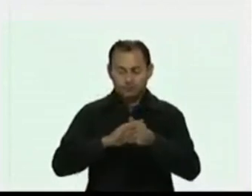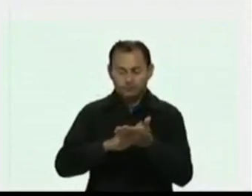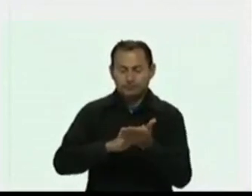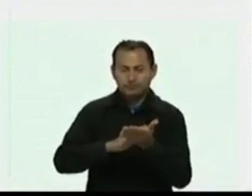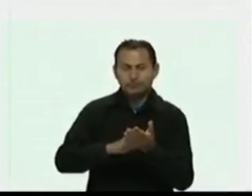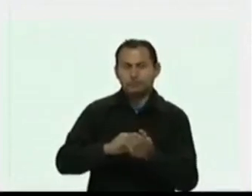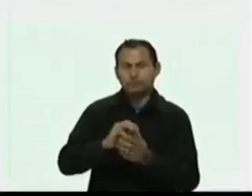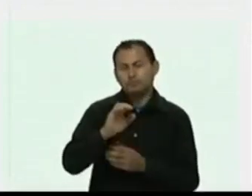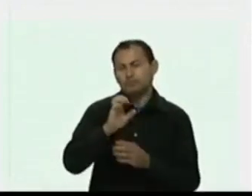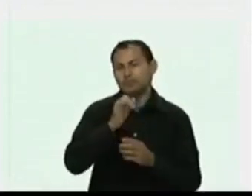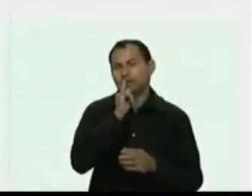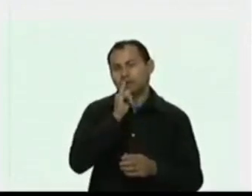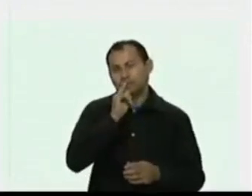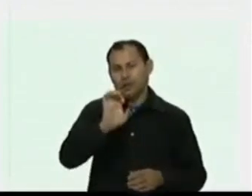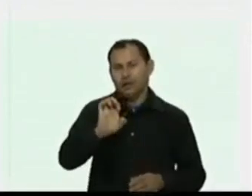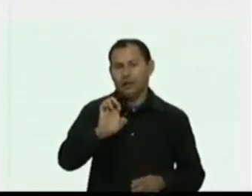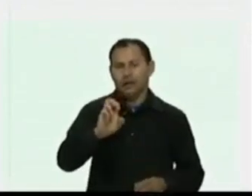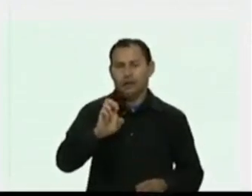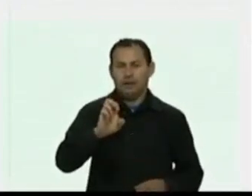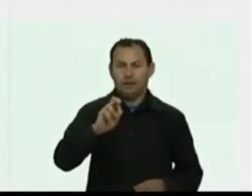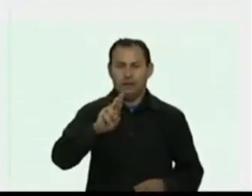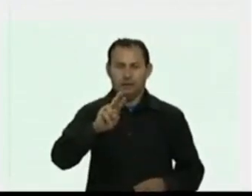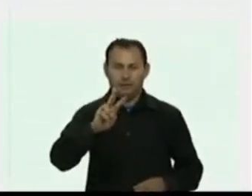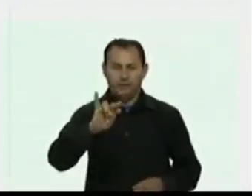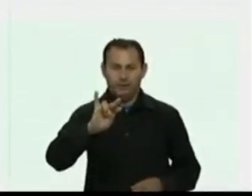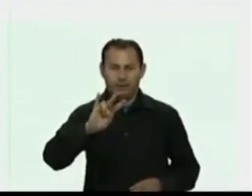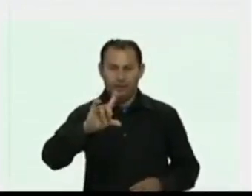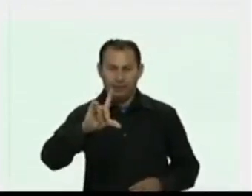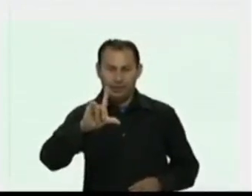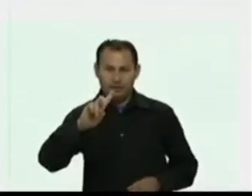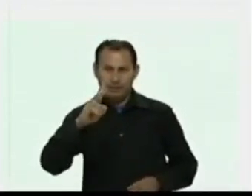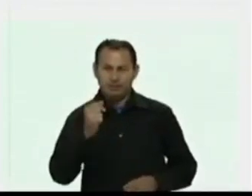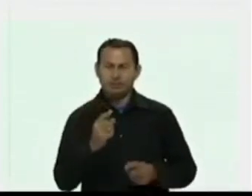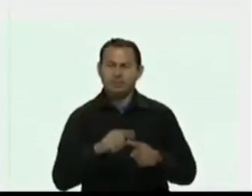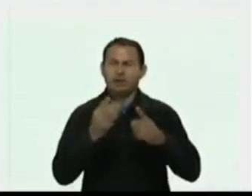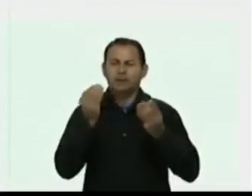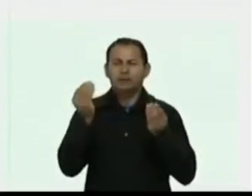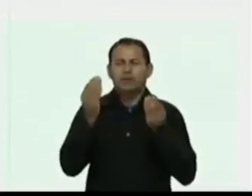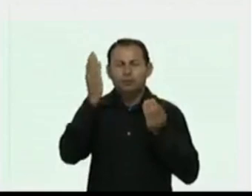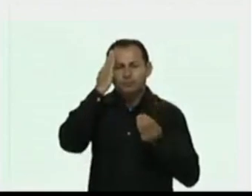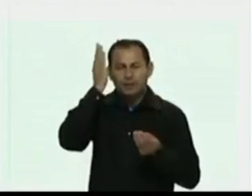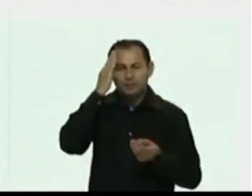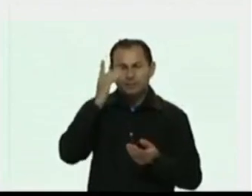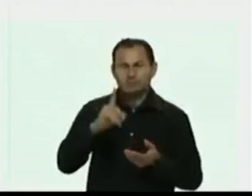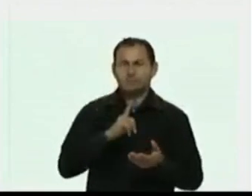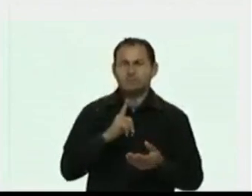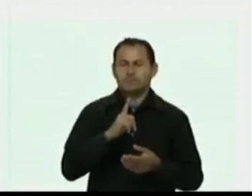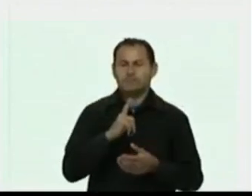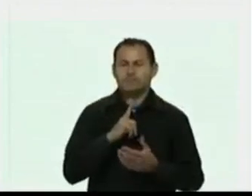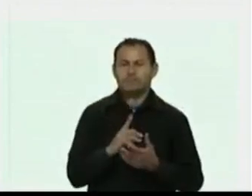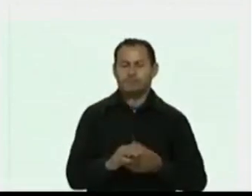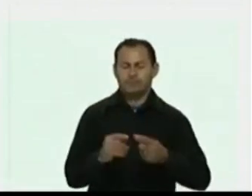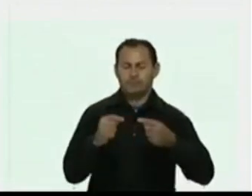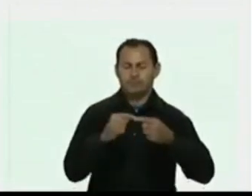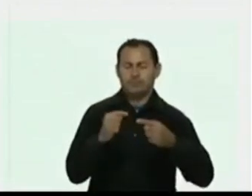nas ervilhas, por exemplo. Agora, como que a gente sabe que existe essa